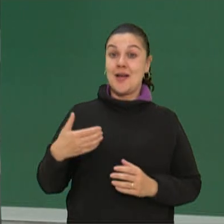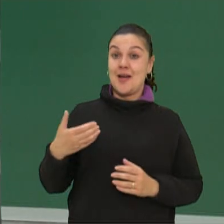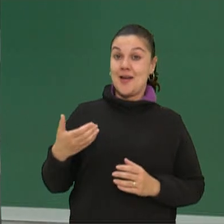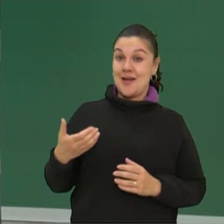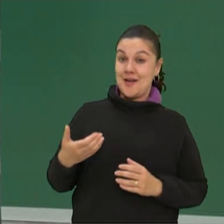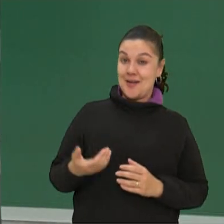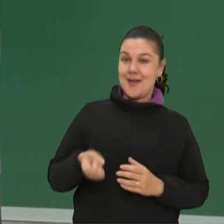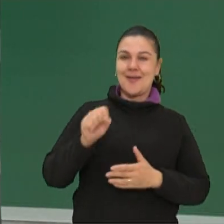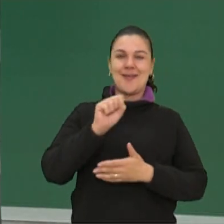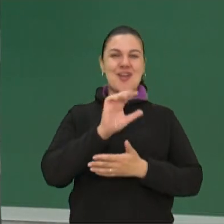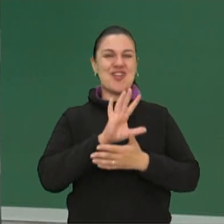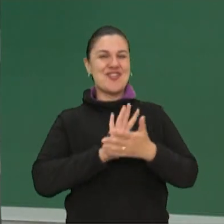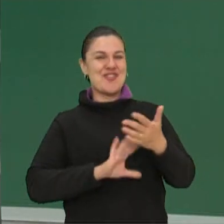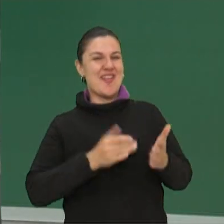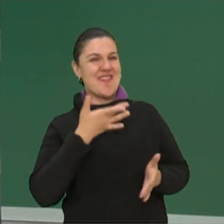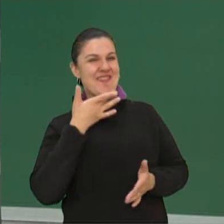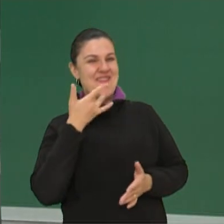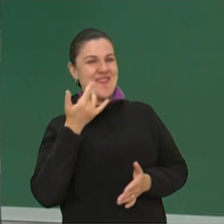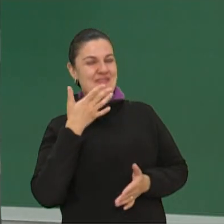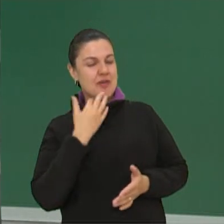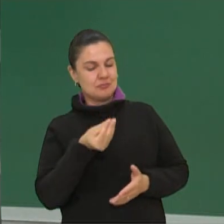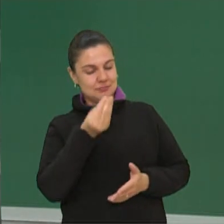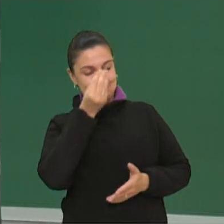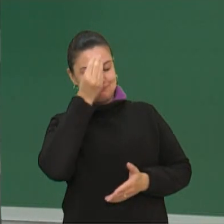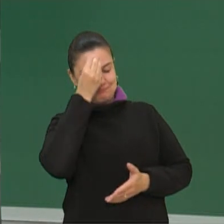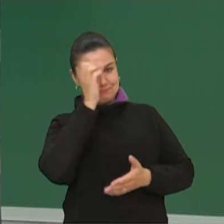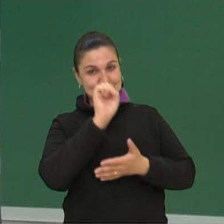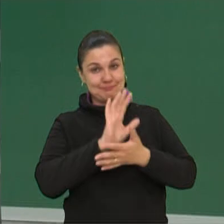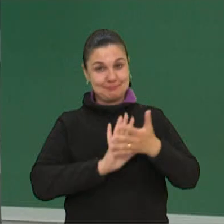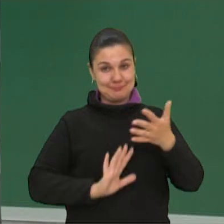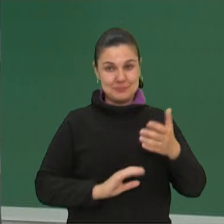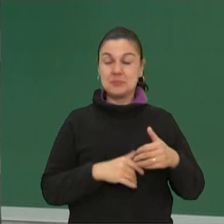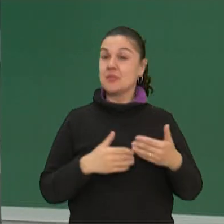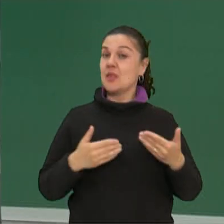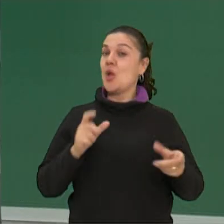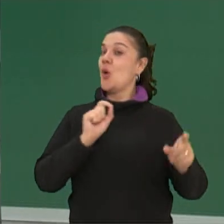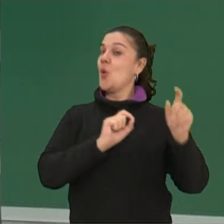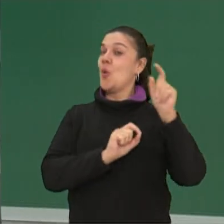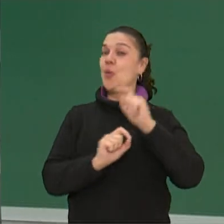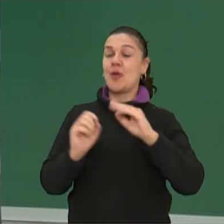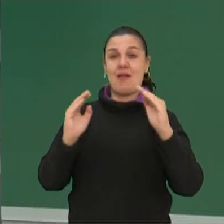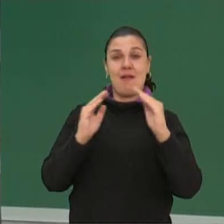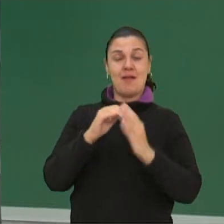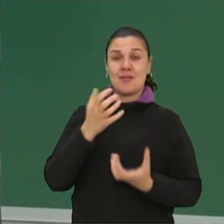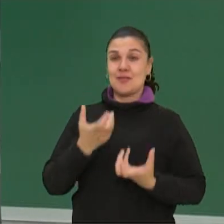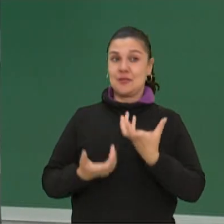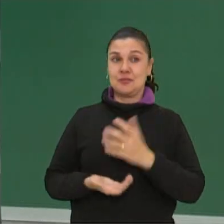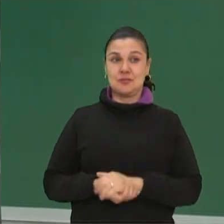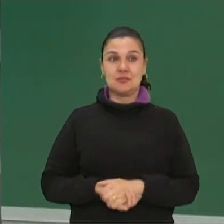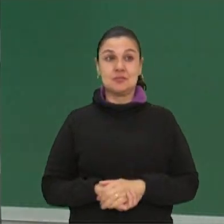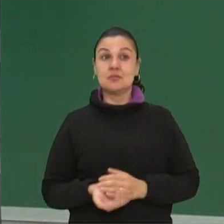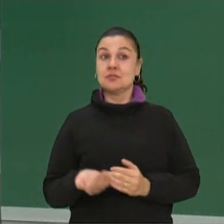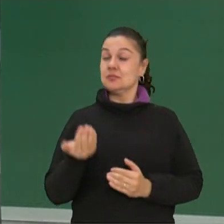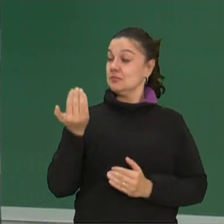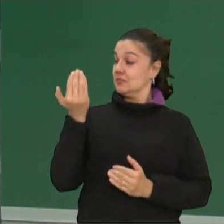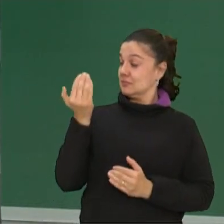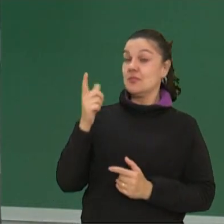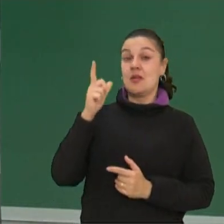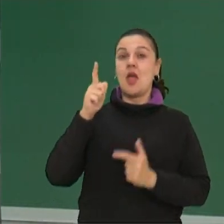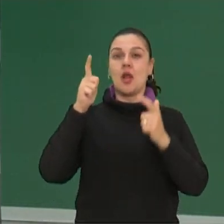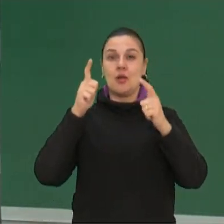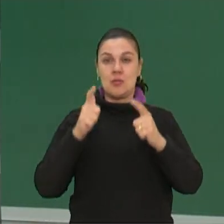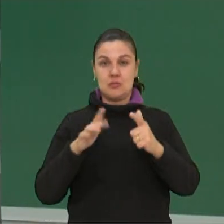Aquele exercício fácil para você fixar o conteúdo. O que eram as casas de fundição? Eram